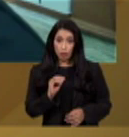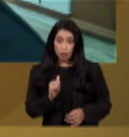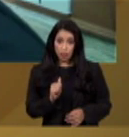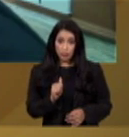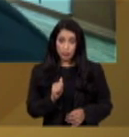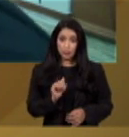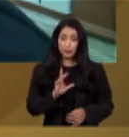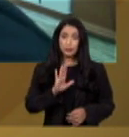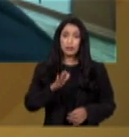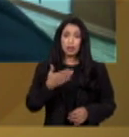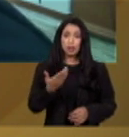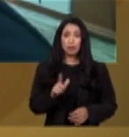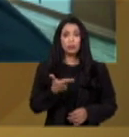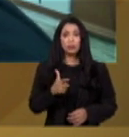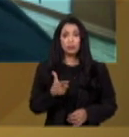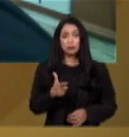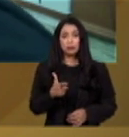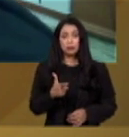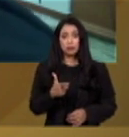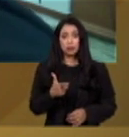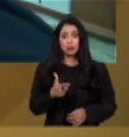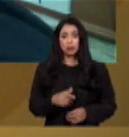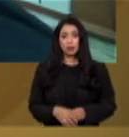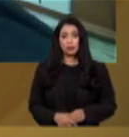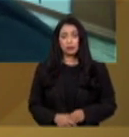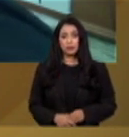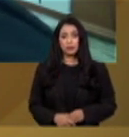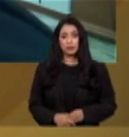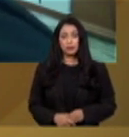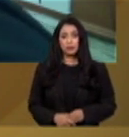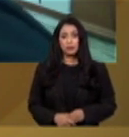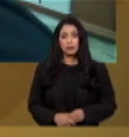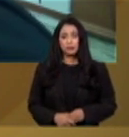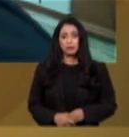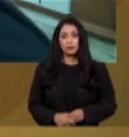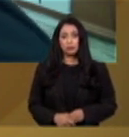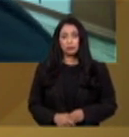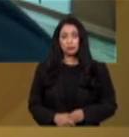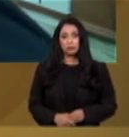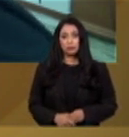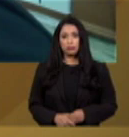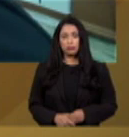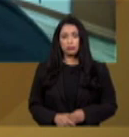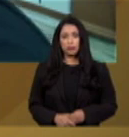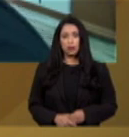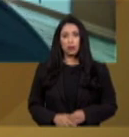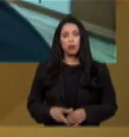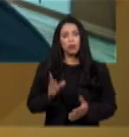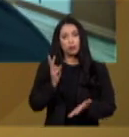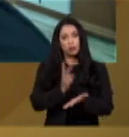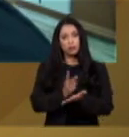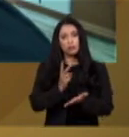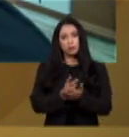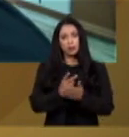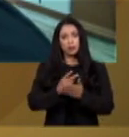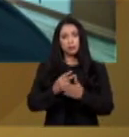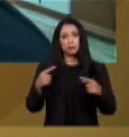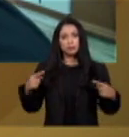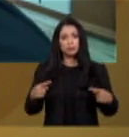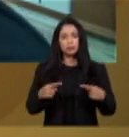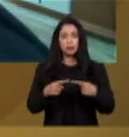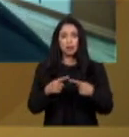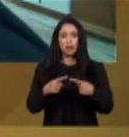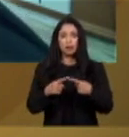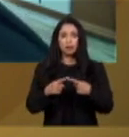enquanto não se tem a mesma premissa no acordo